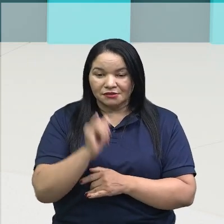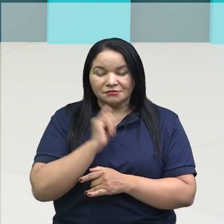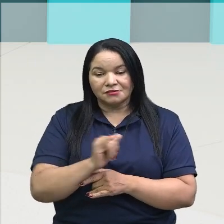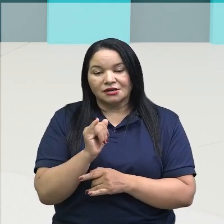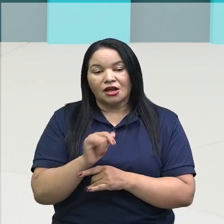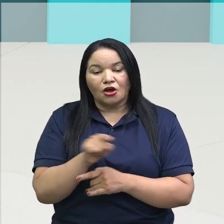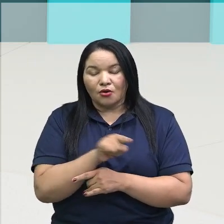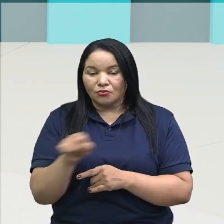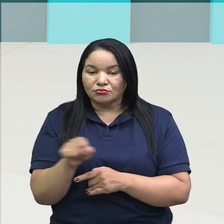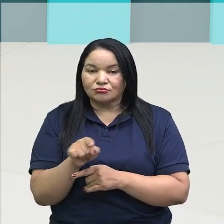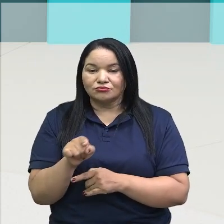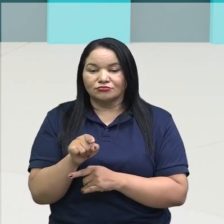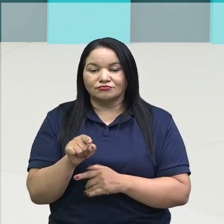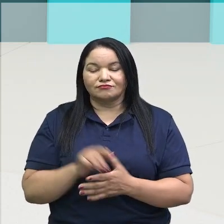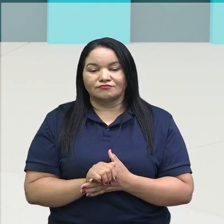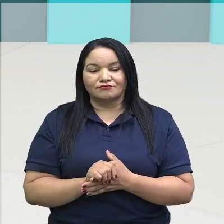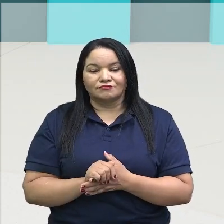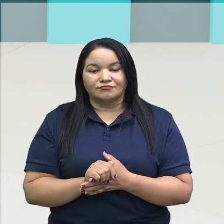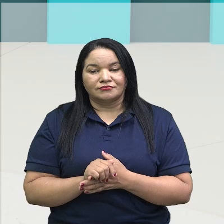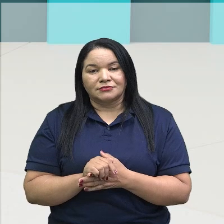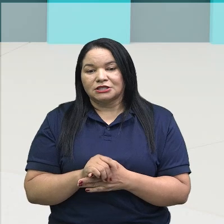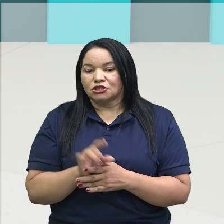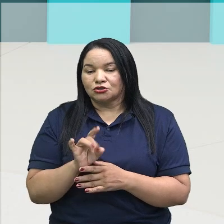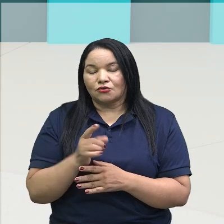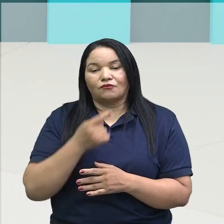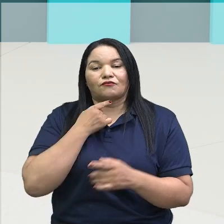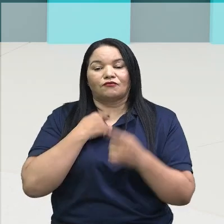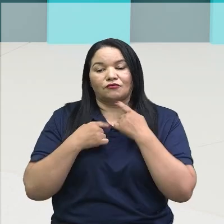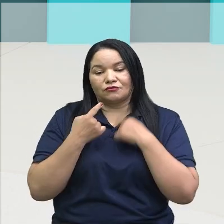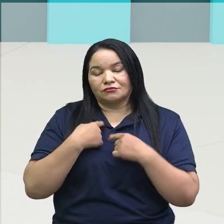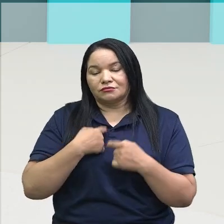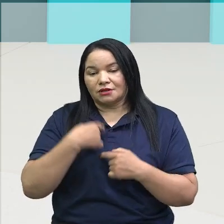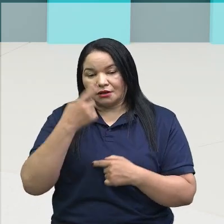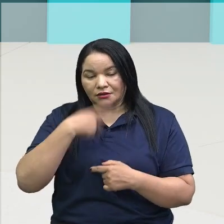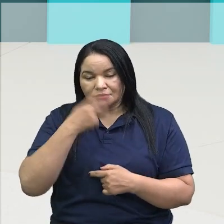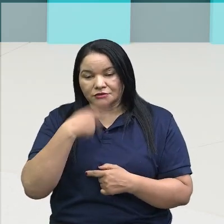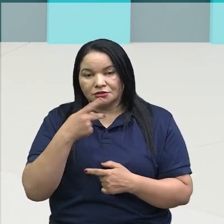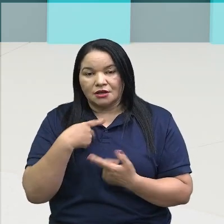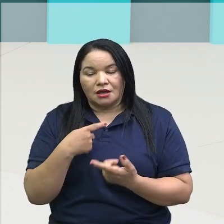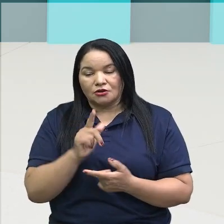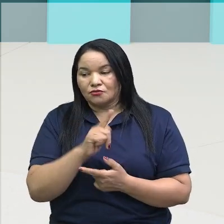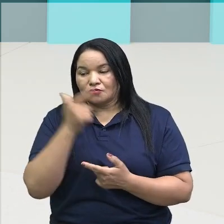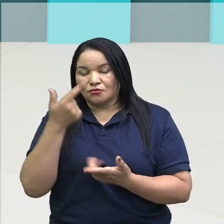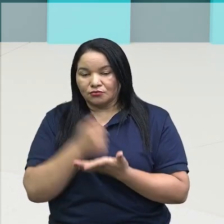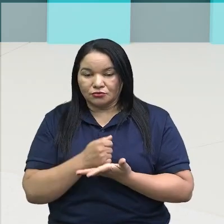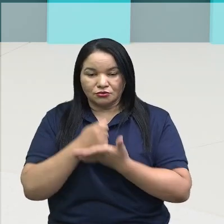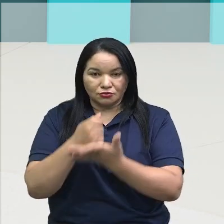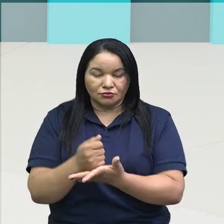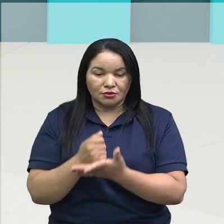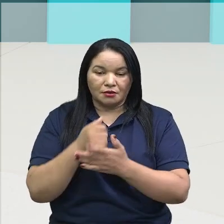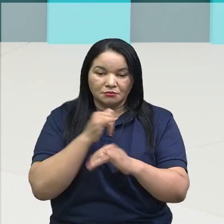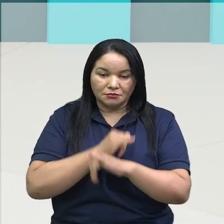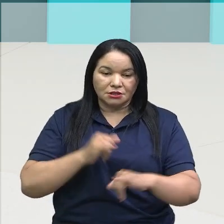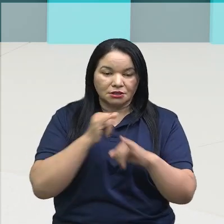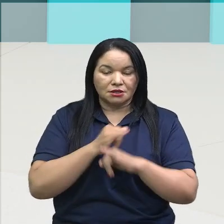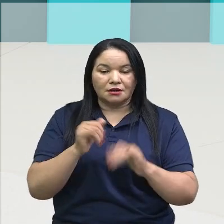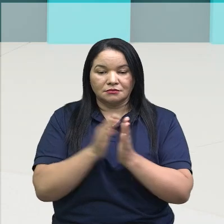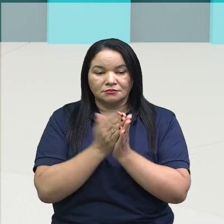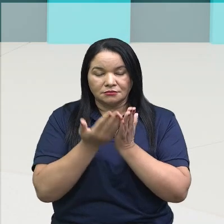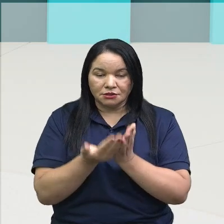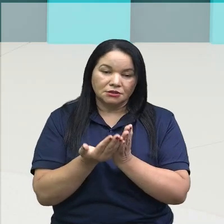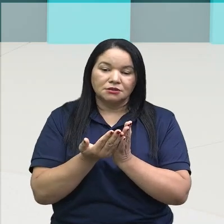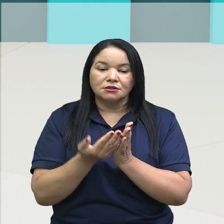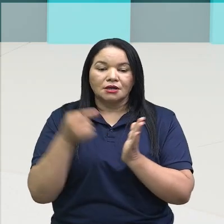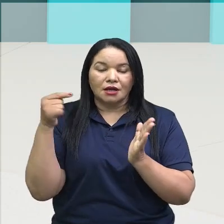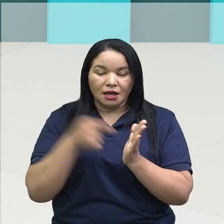acabam servindo às suas vontades, aos seus prazeres, em vez de servir aquilo que a palavra, que o texto bíblico